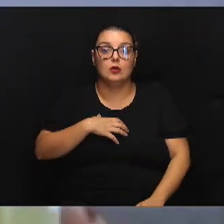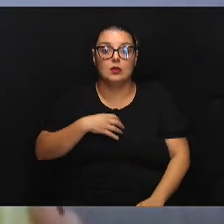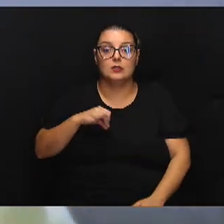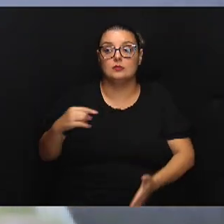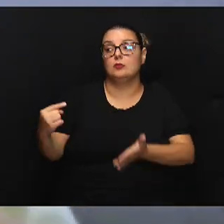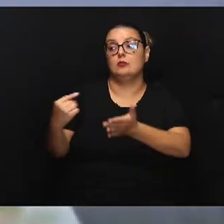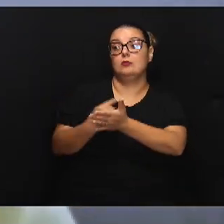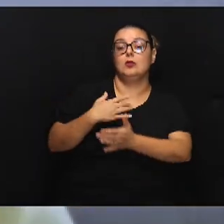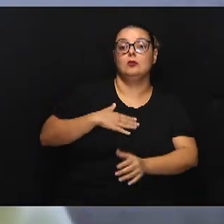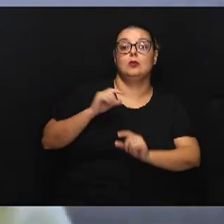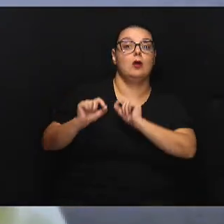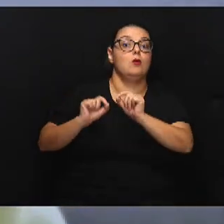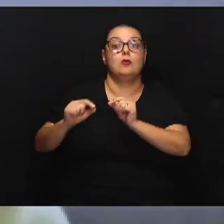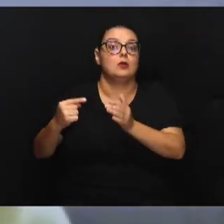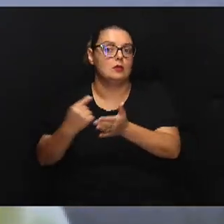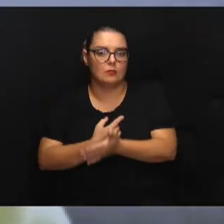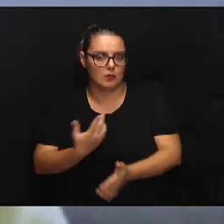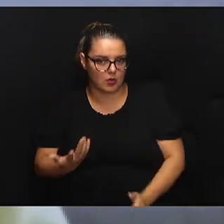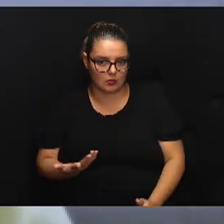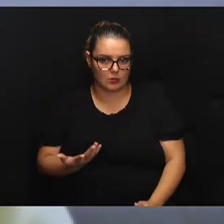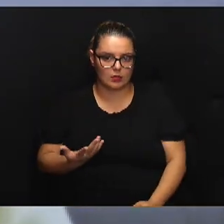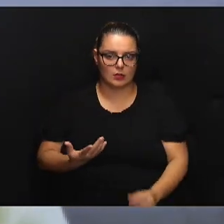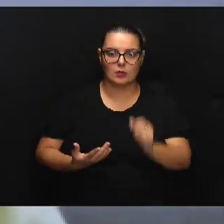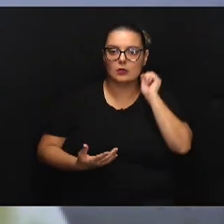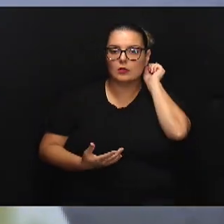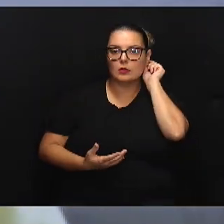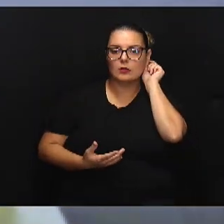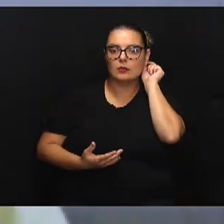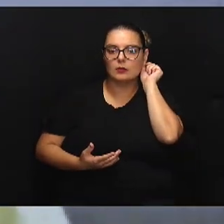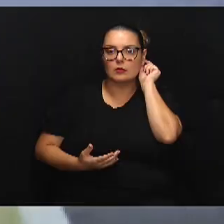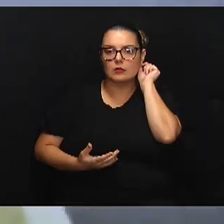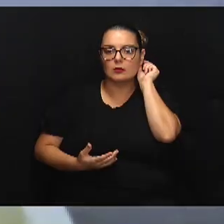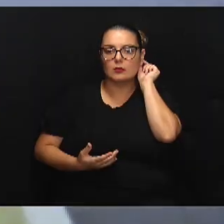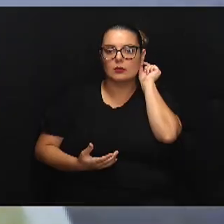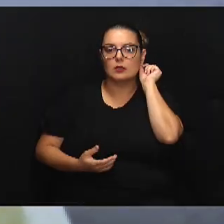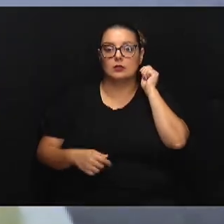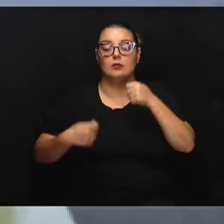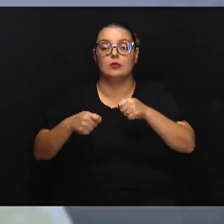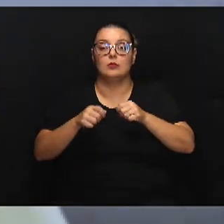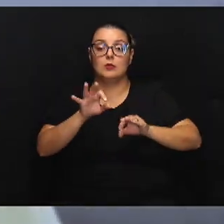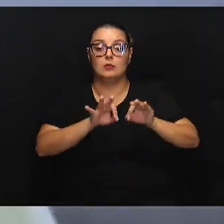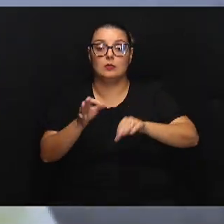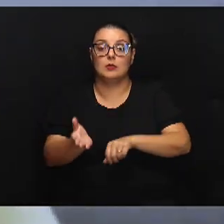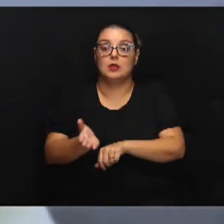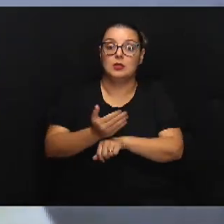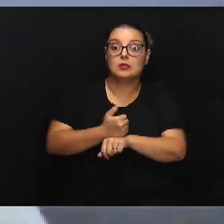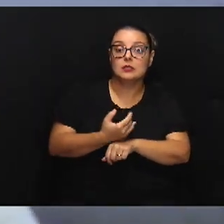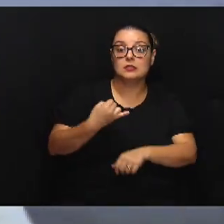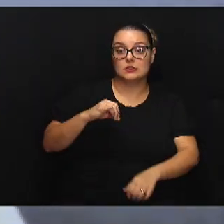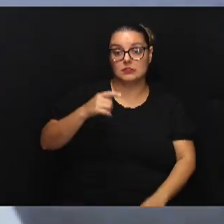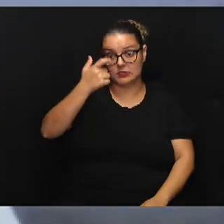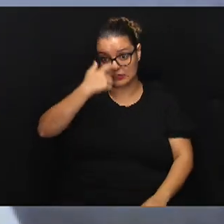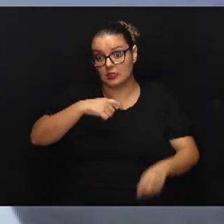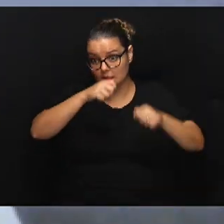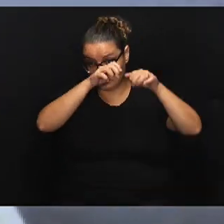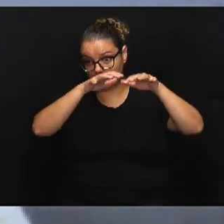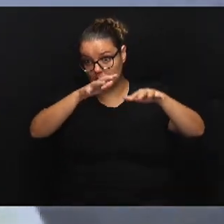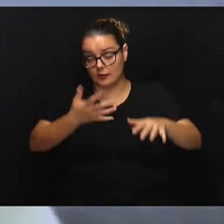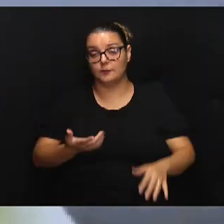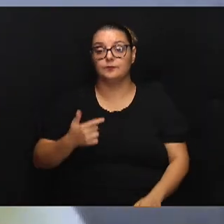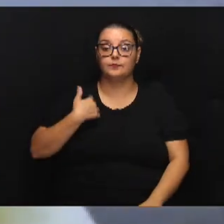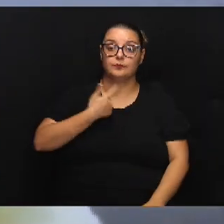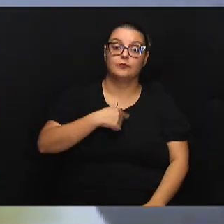perguntar. Então, eu preciso de uma antecipação, se eu fosse autista, e a gente